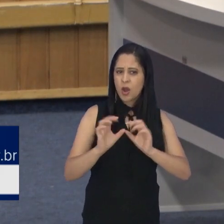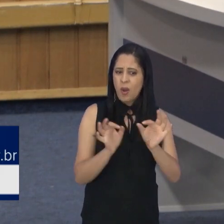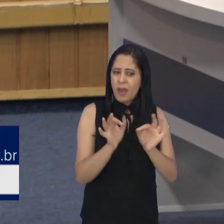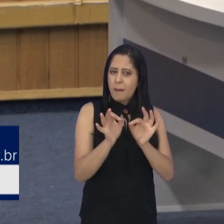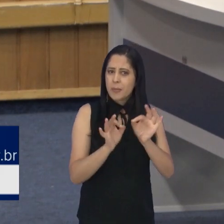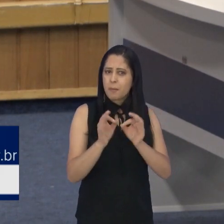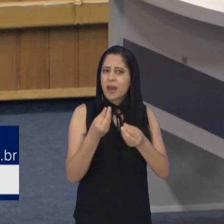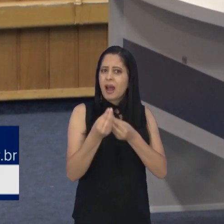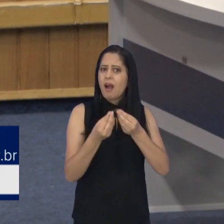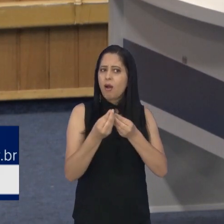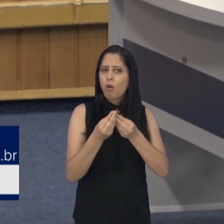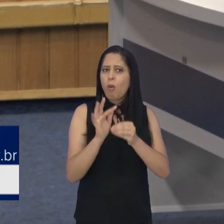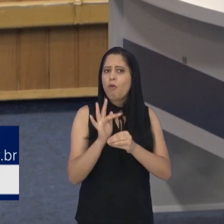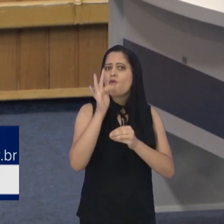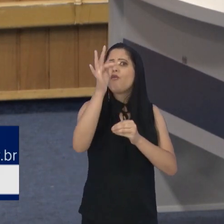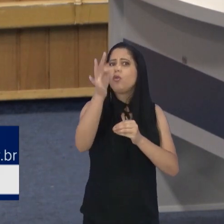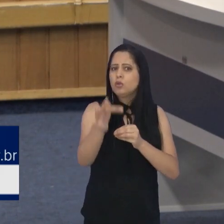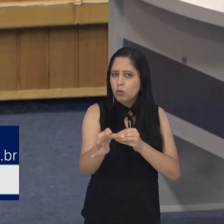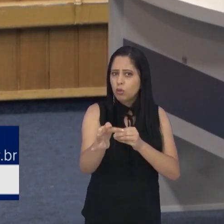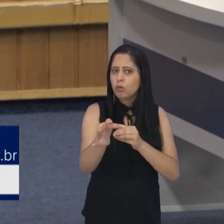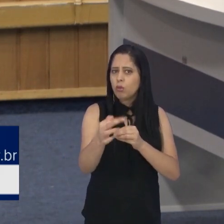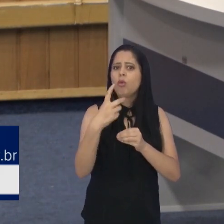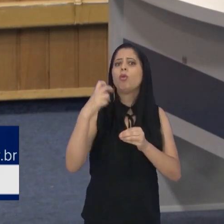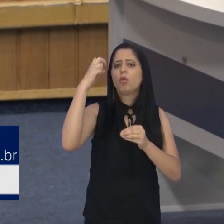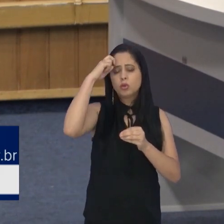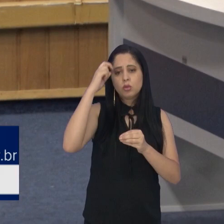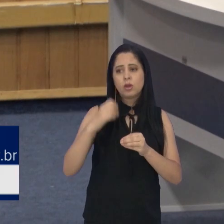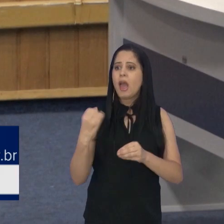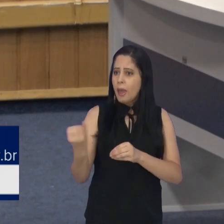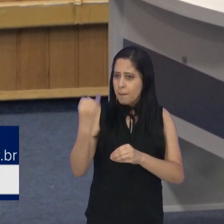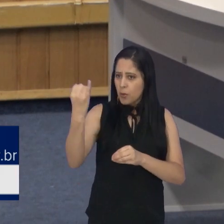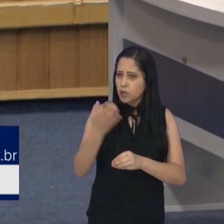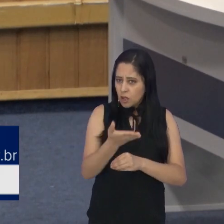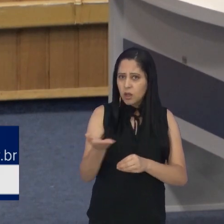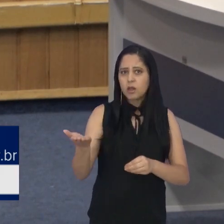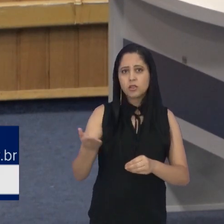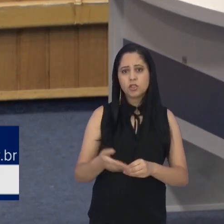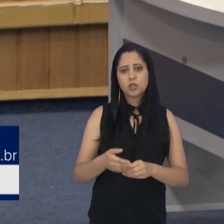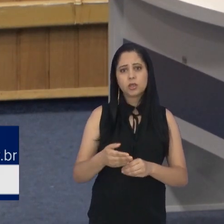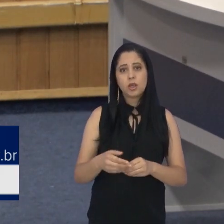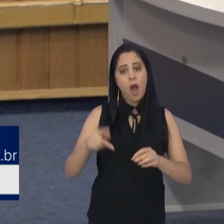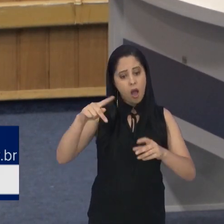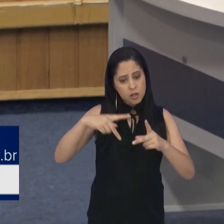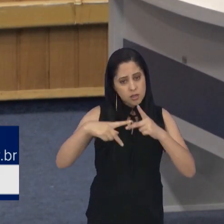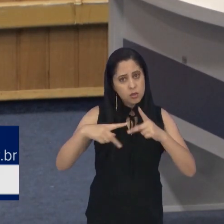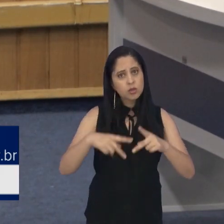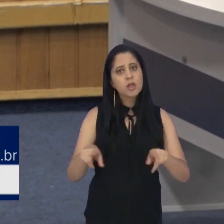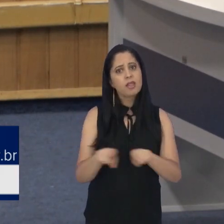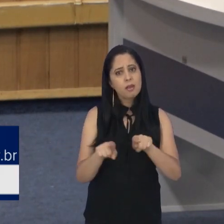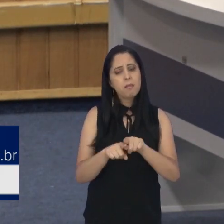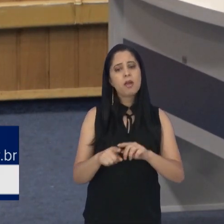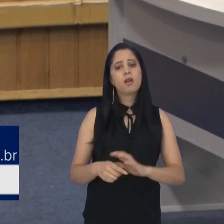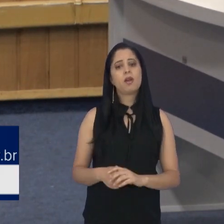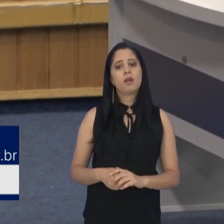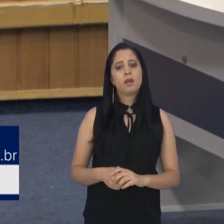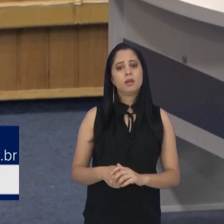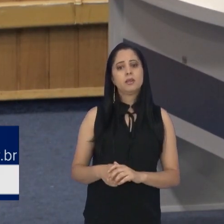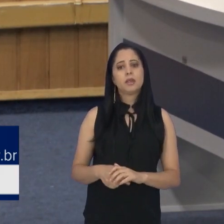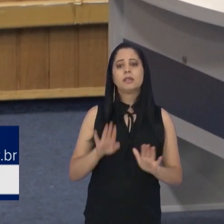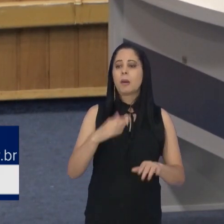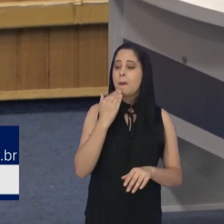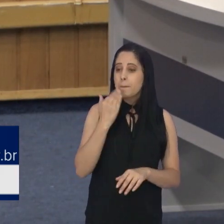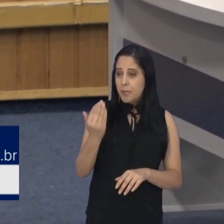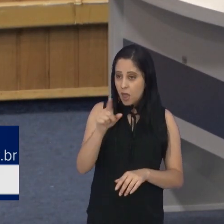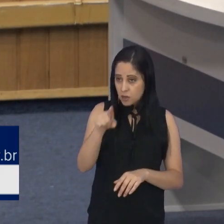decenal da cultura. É importante para eles, para a nossa cidade também. Então faço aqui esse apelo para